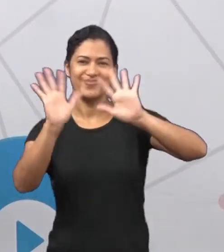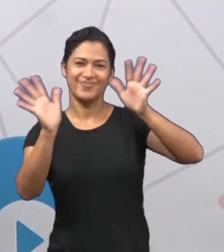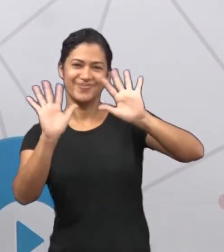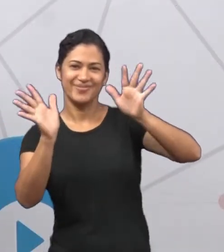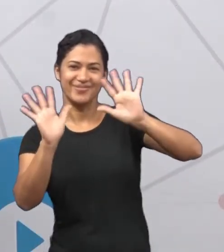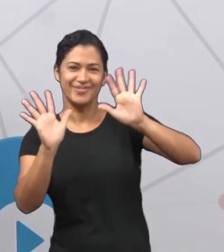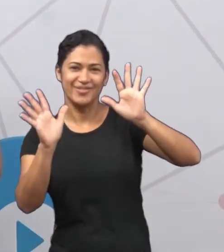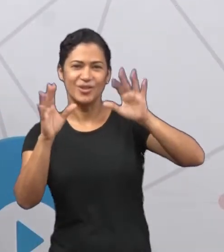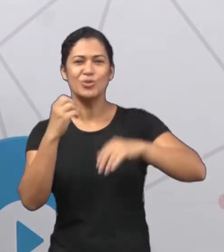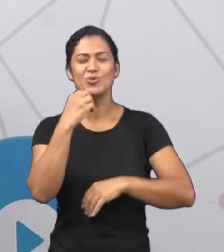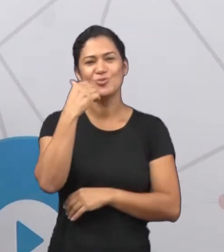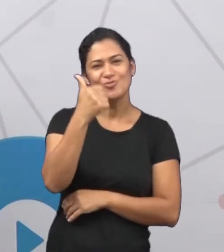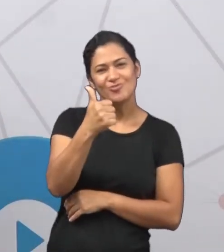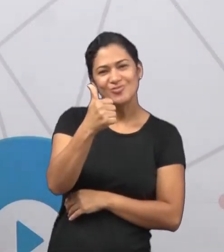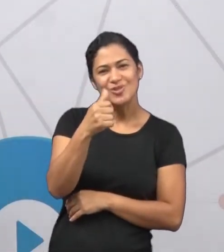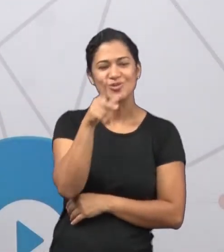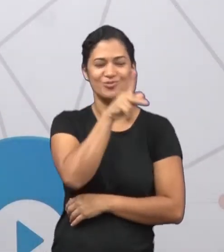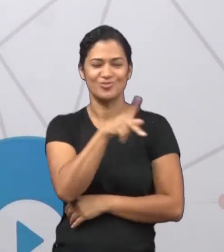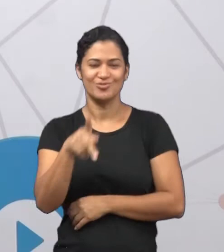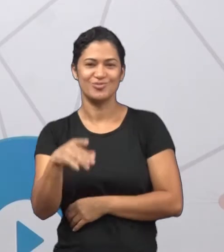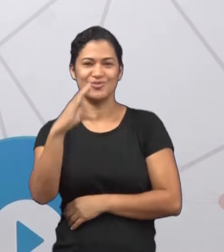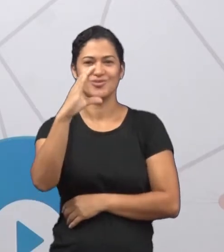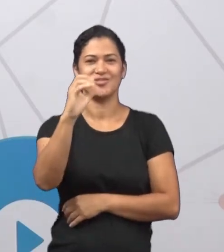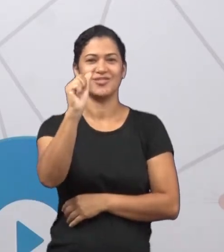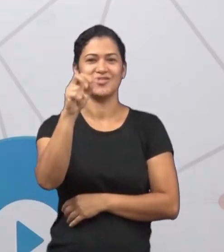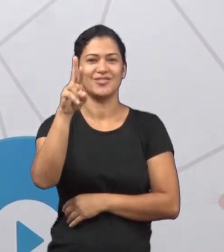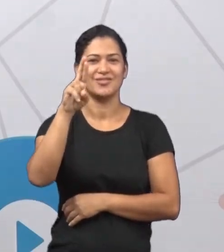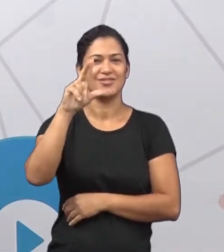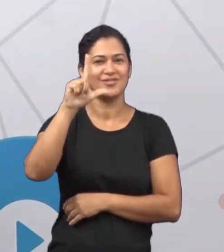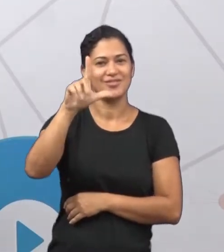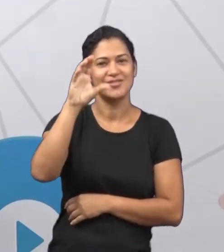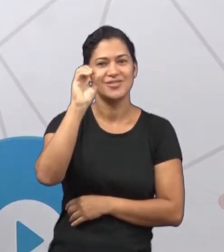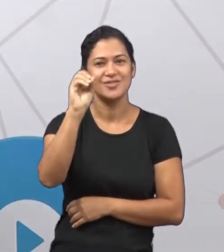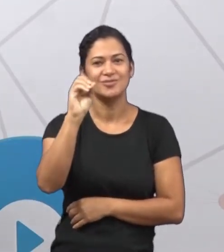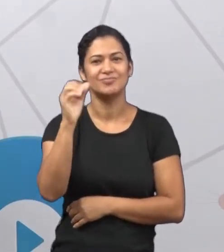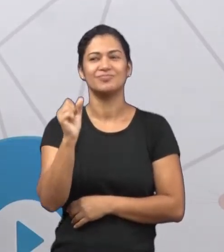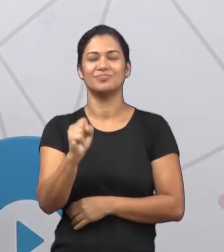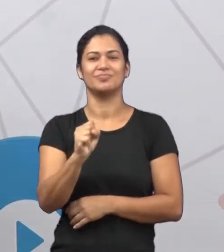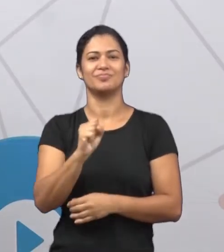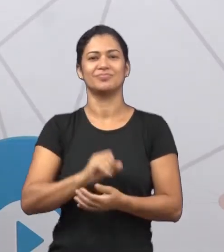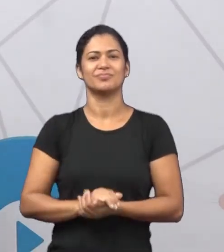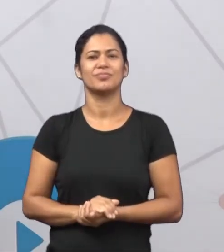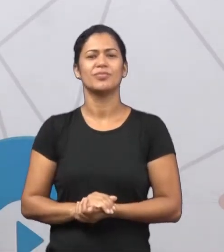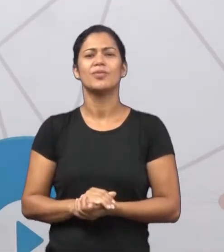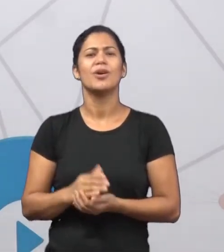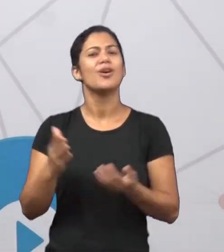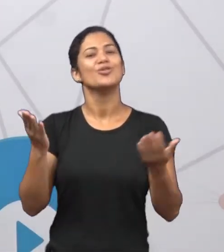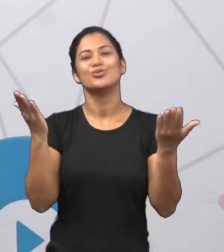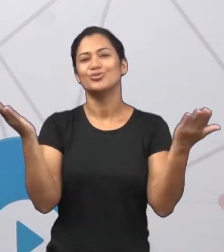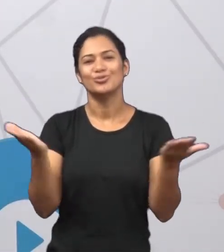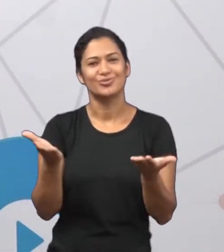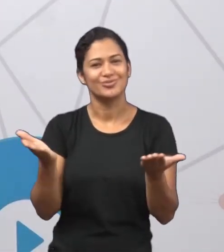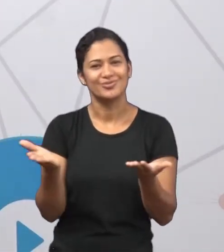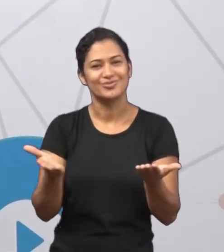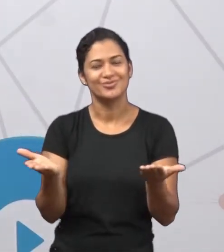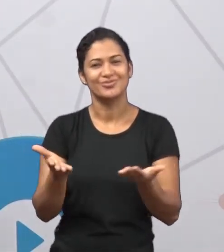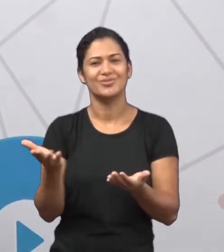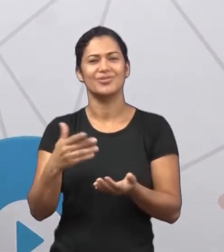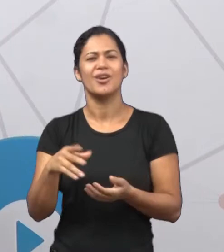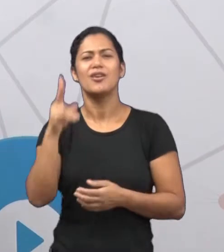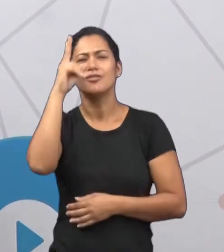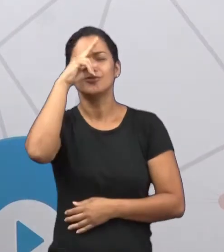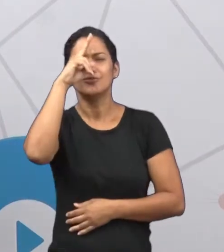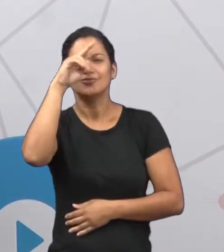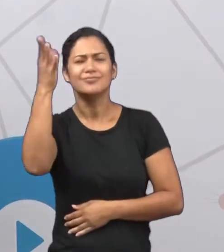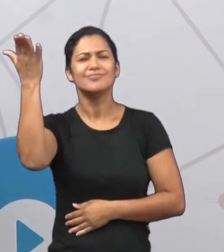Olá, crianças! Tudo bem? Sou o professor Carlos Lima. Não falei que eu voltaria? Estou aqui mais uma vez com vocês. Lembra